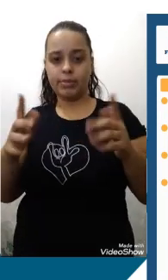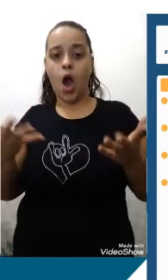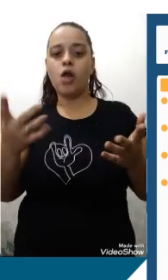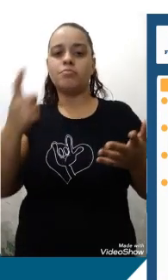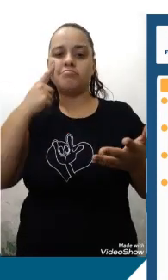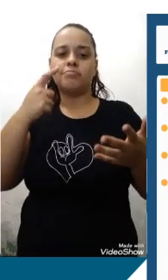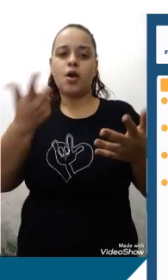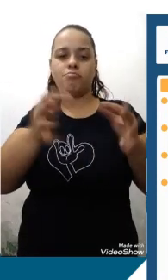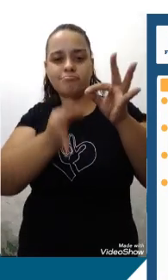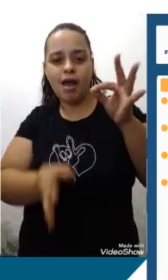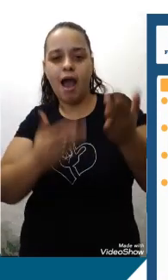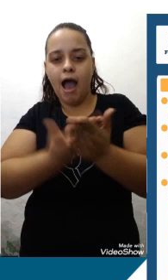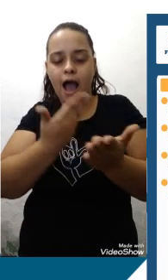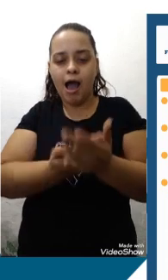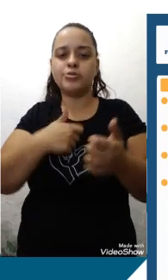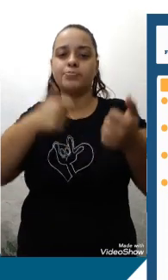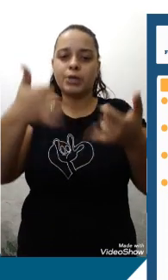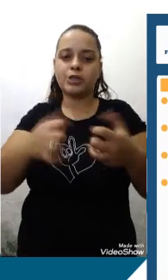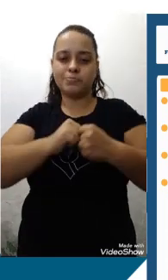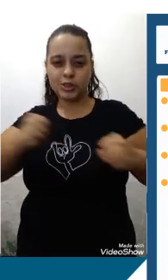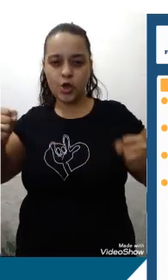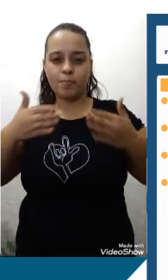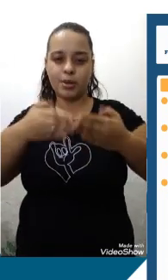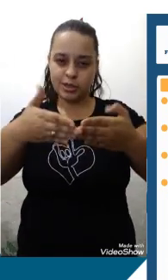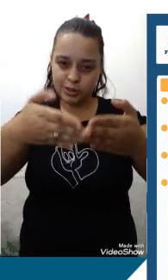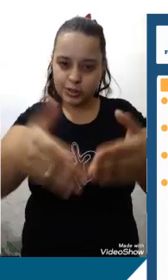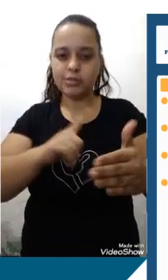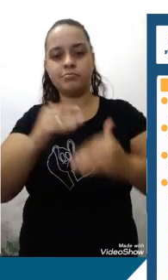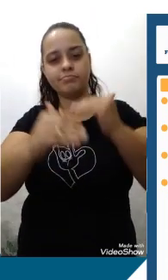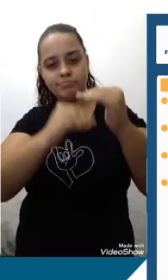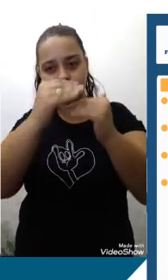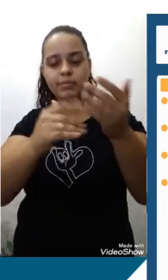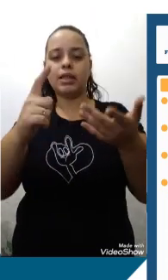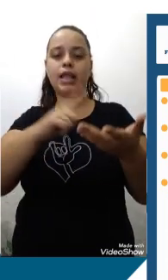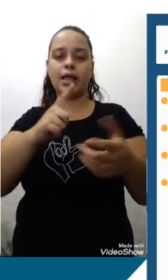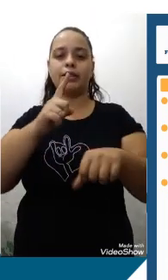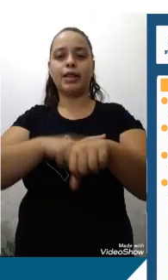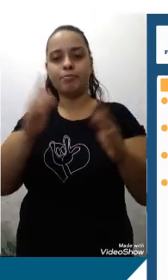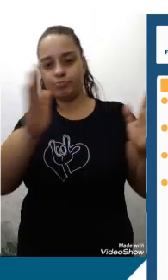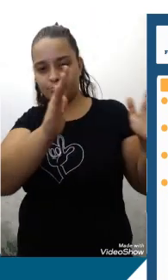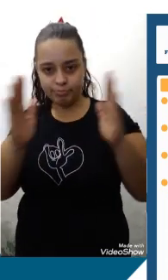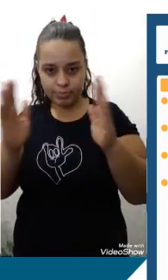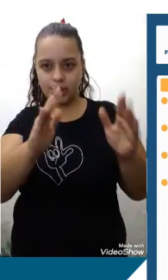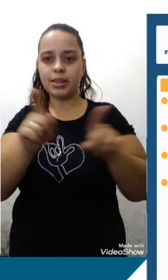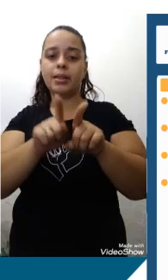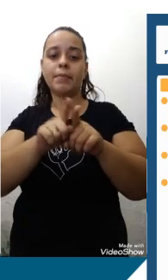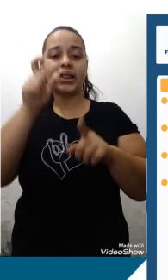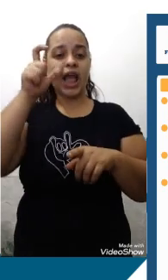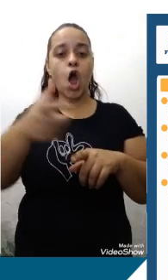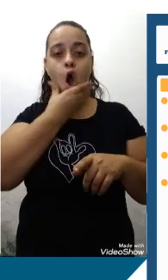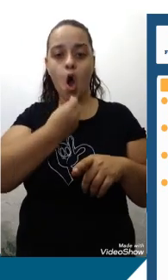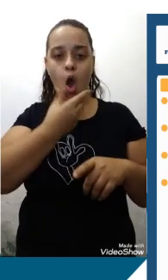ao longo dessa aula a gente destacou como a expansão marítima é um processo cujas características vão se desenvolvendo ao longo do tempo, bem como os interesses dos